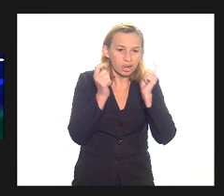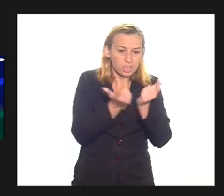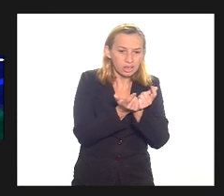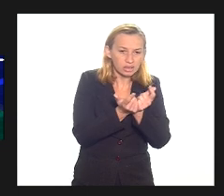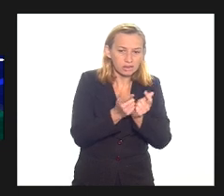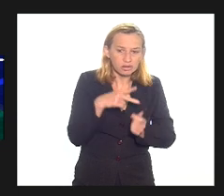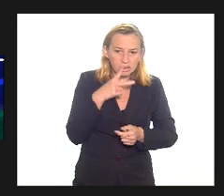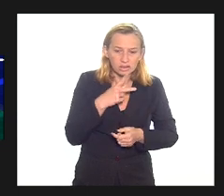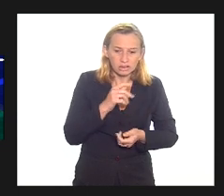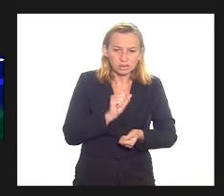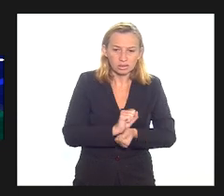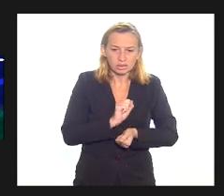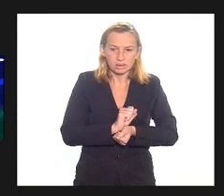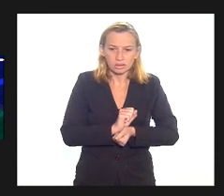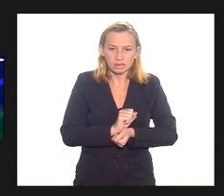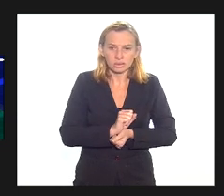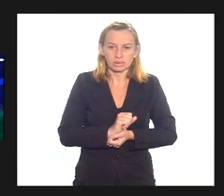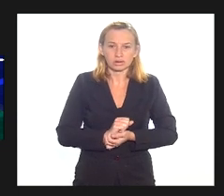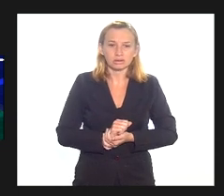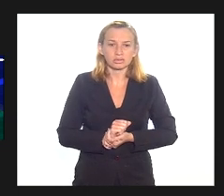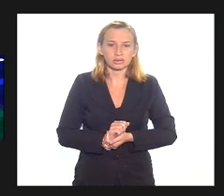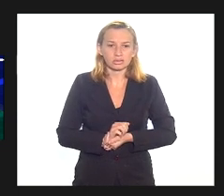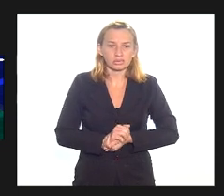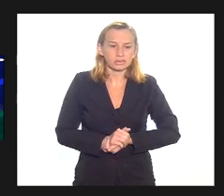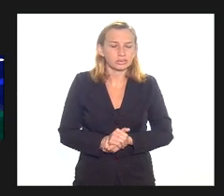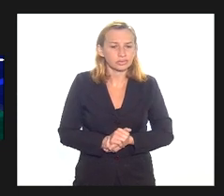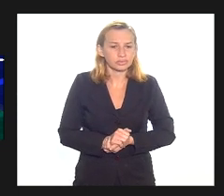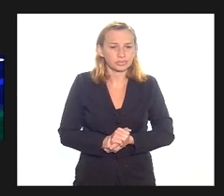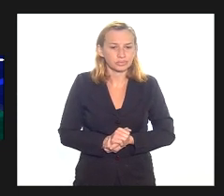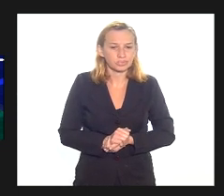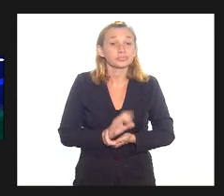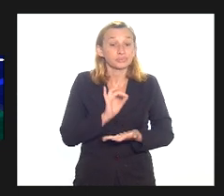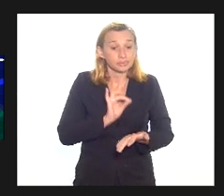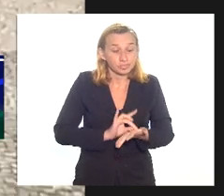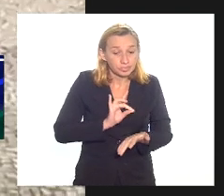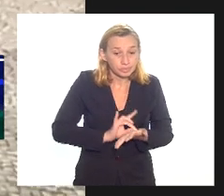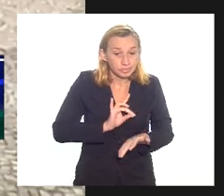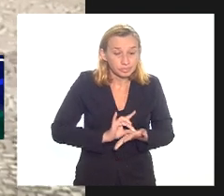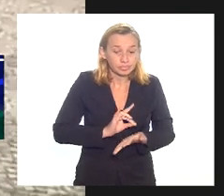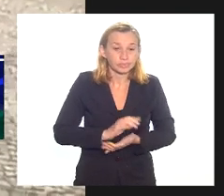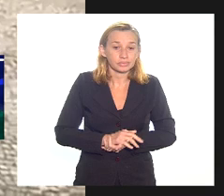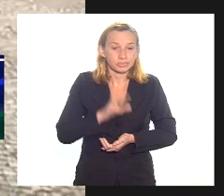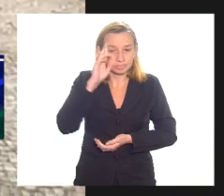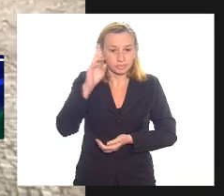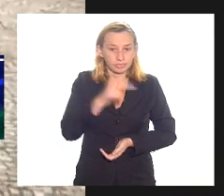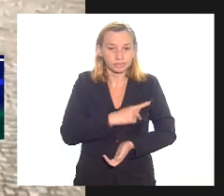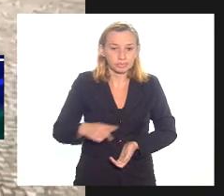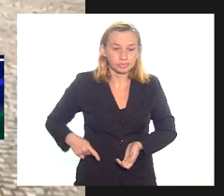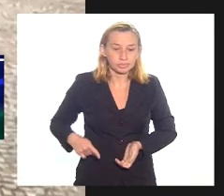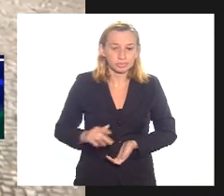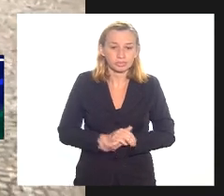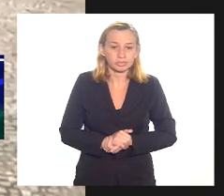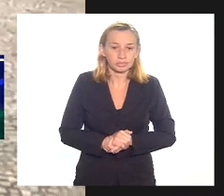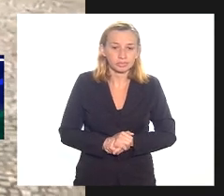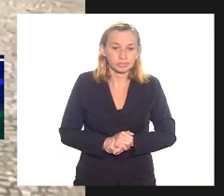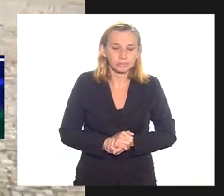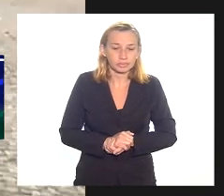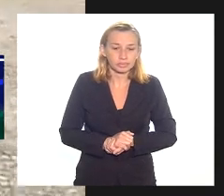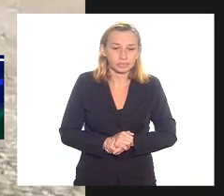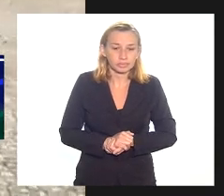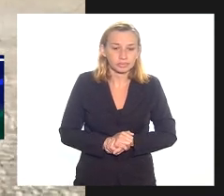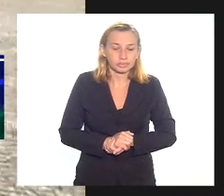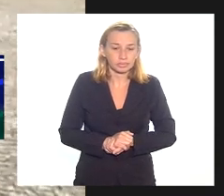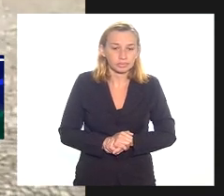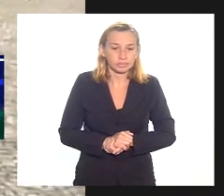estou concluindo, presidente. Pois não, pode concluir, deputado. Na verdade, presidente, eu ouvi aqui